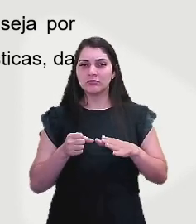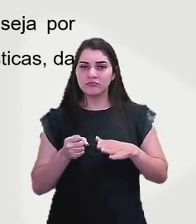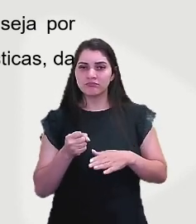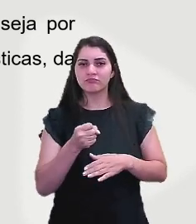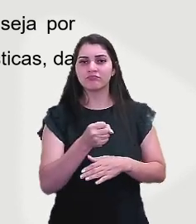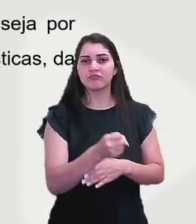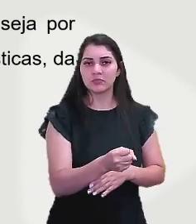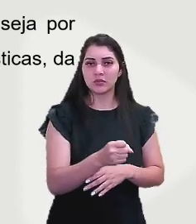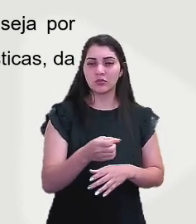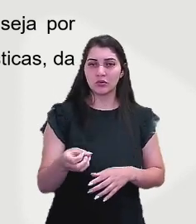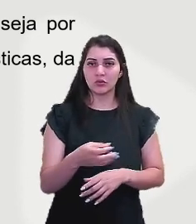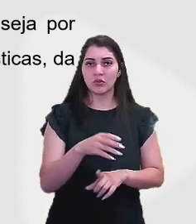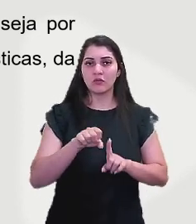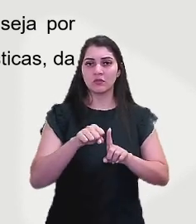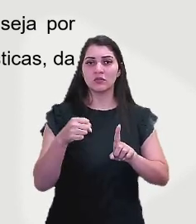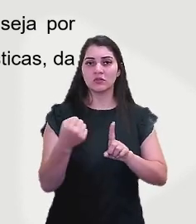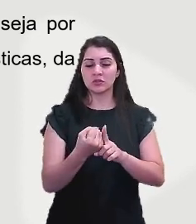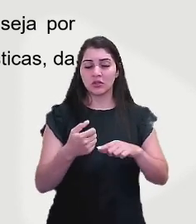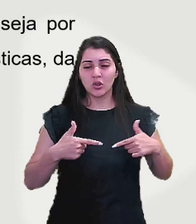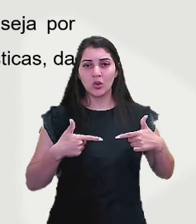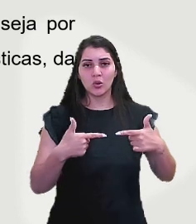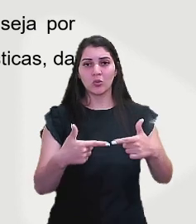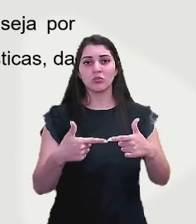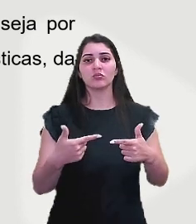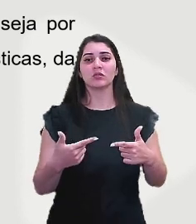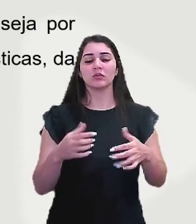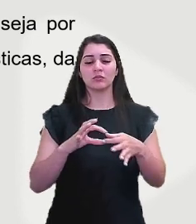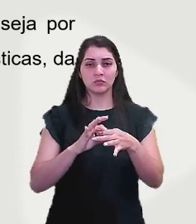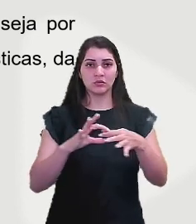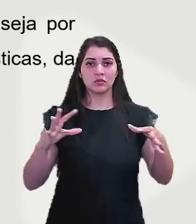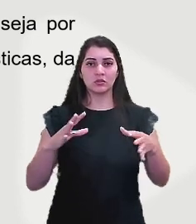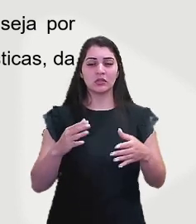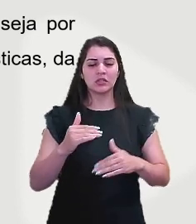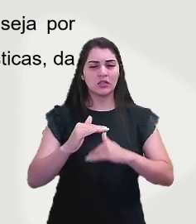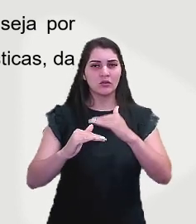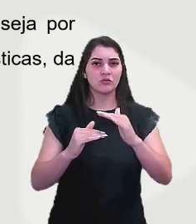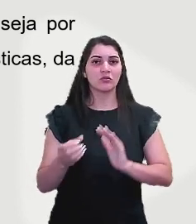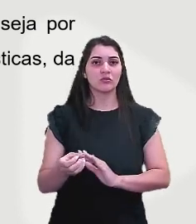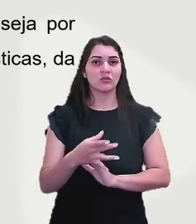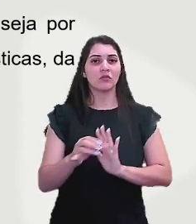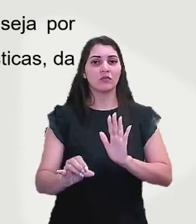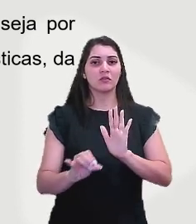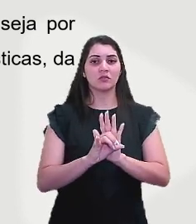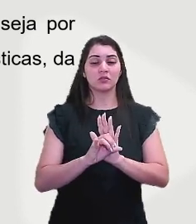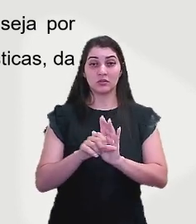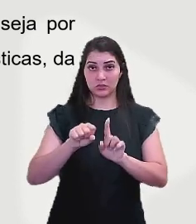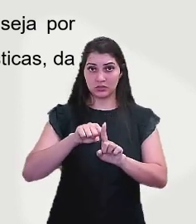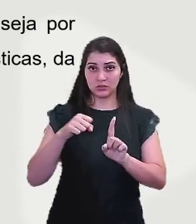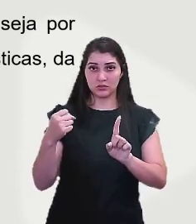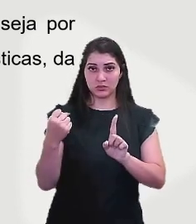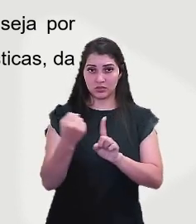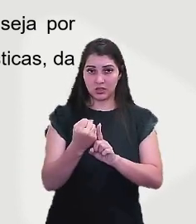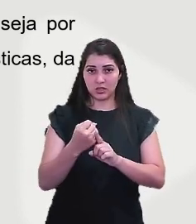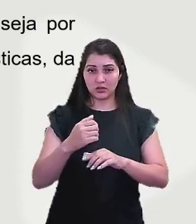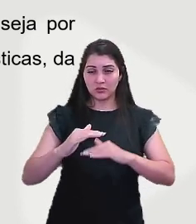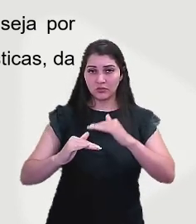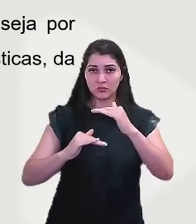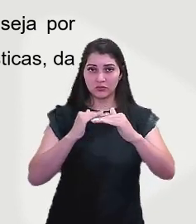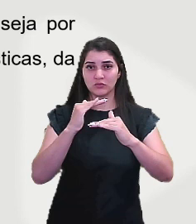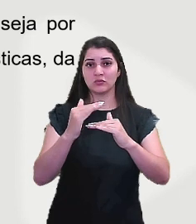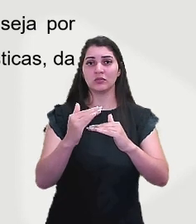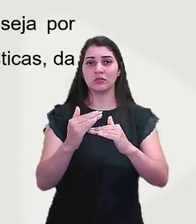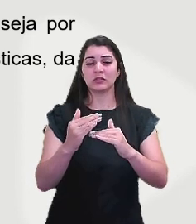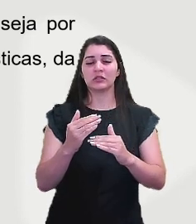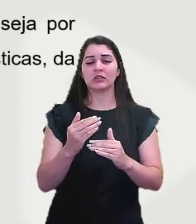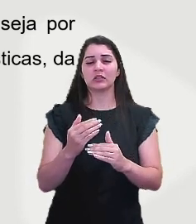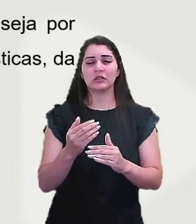por liberdade e sobrevivência e a construção de novas identidades. As sociedades construídas com base nos processos de